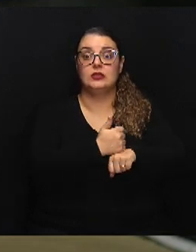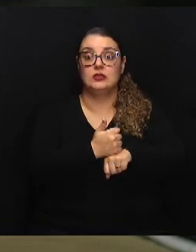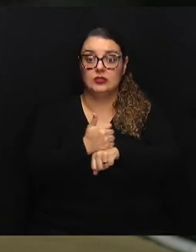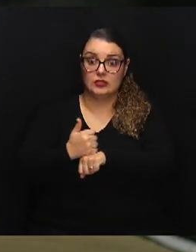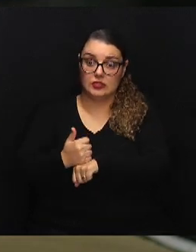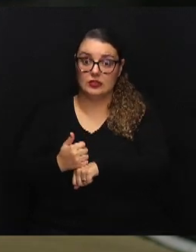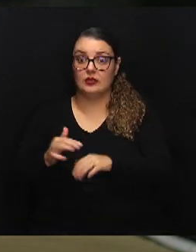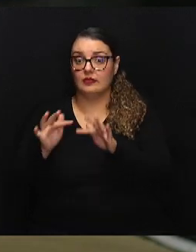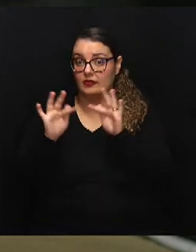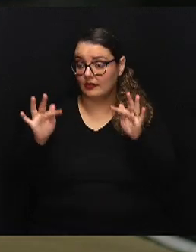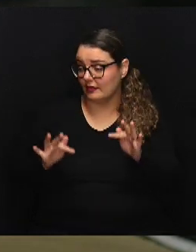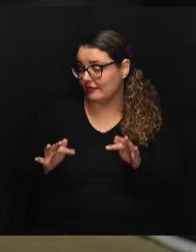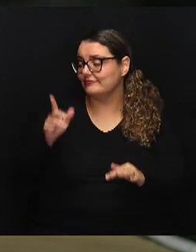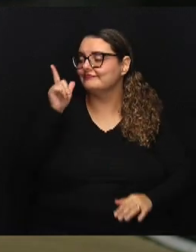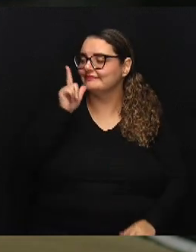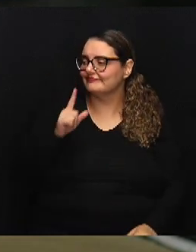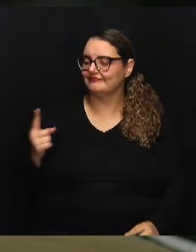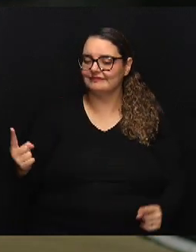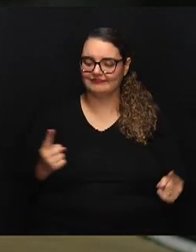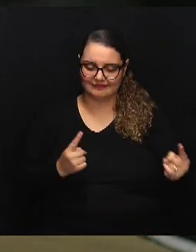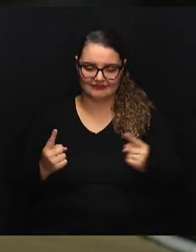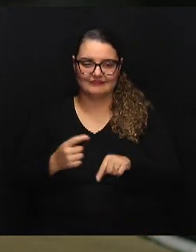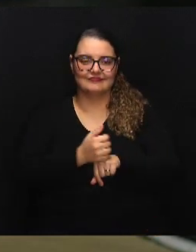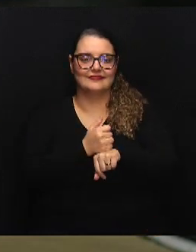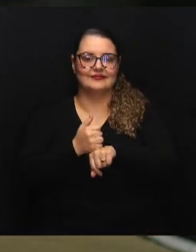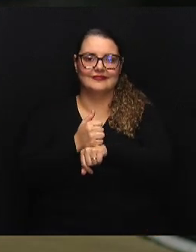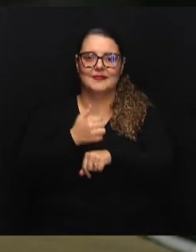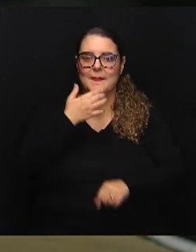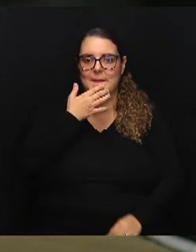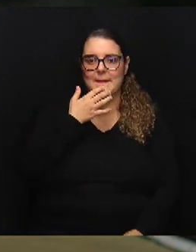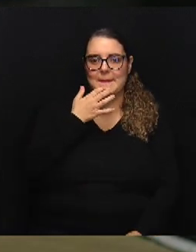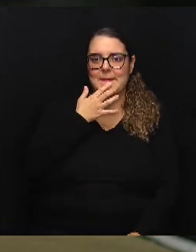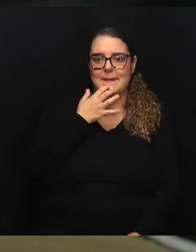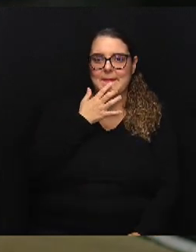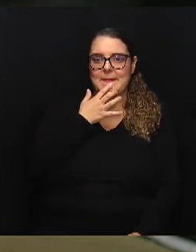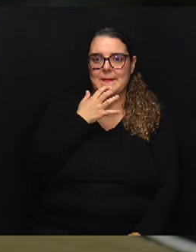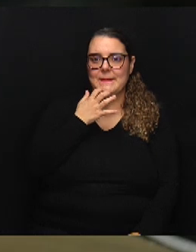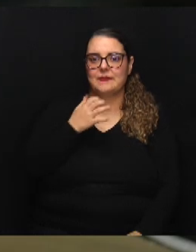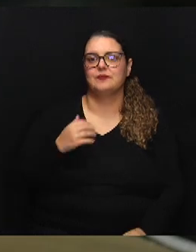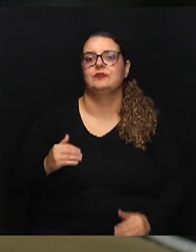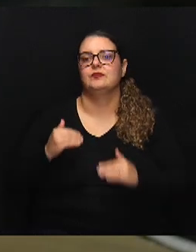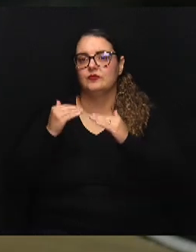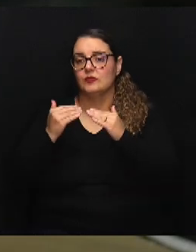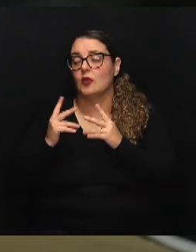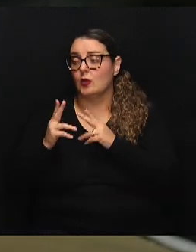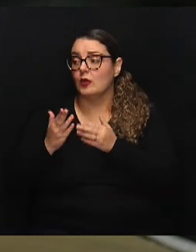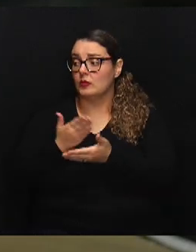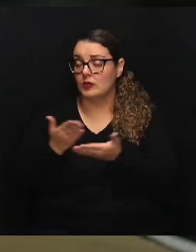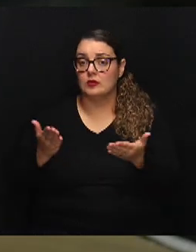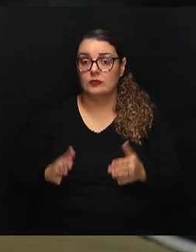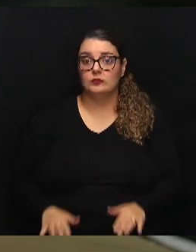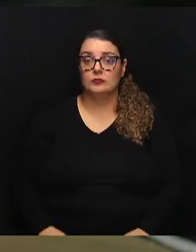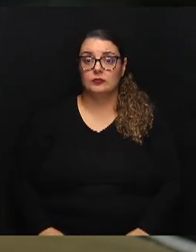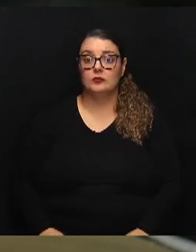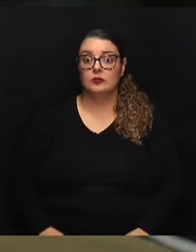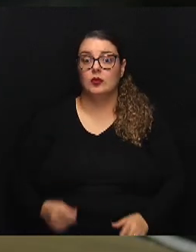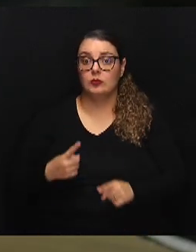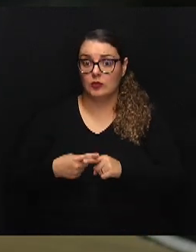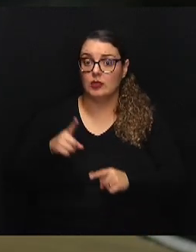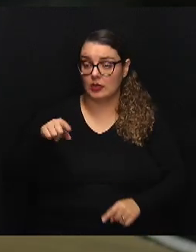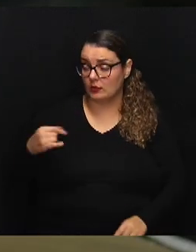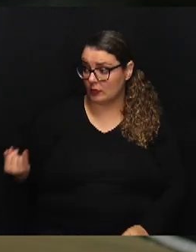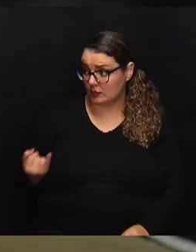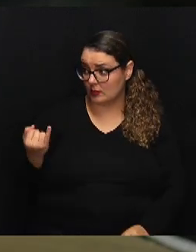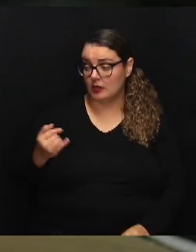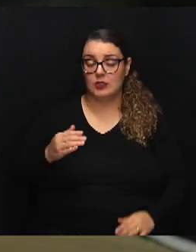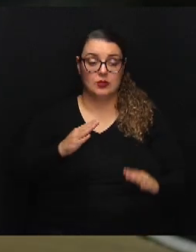muito feliz quando a gente consegue trazer profissionais assim, de alto gabarito como vocês, porque é importante, as pessoas estão